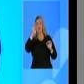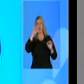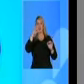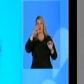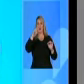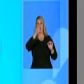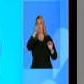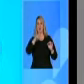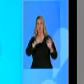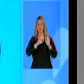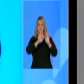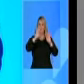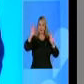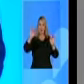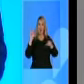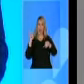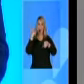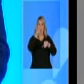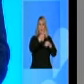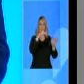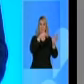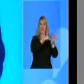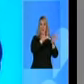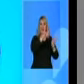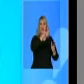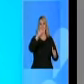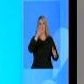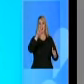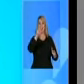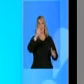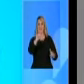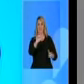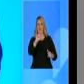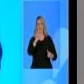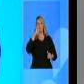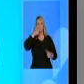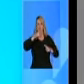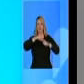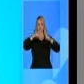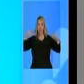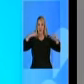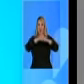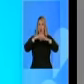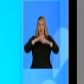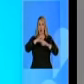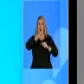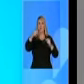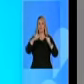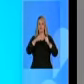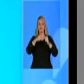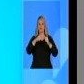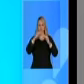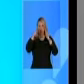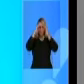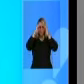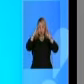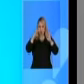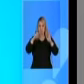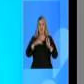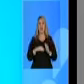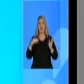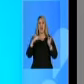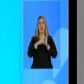Estender o VLT do aeroporto até a Gávea, para que a gente possa aumentar ainda mais a mobilidade com o objetivo, cumprir uma meta. Até